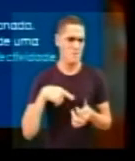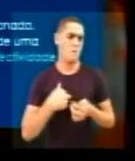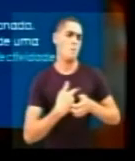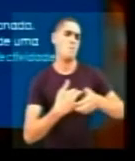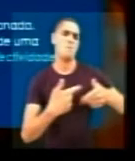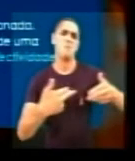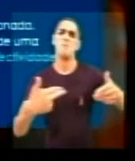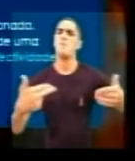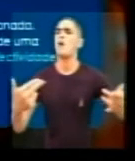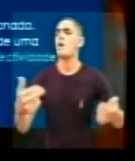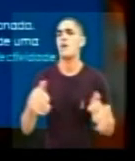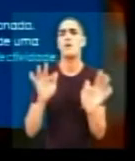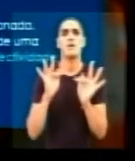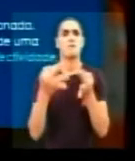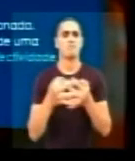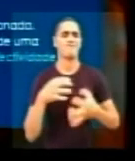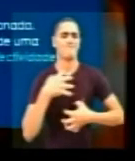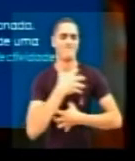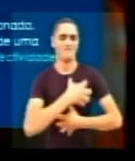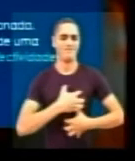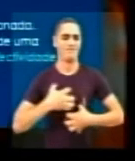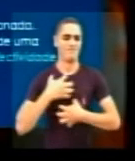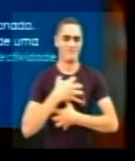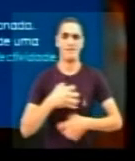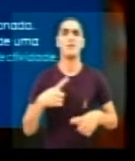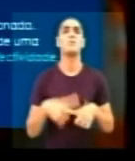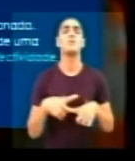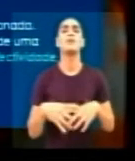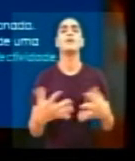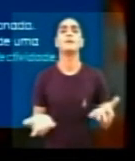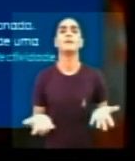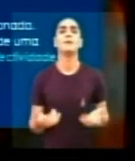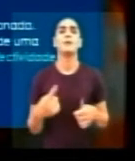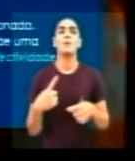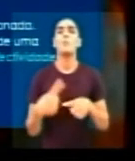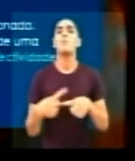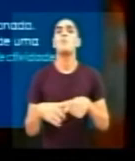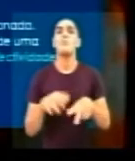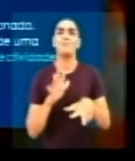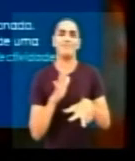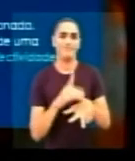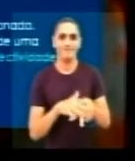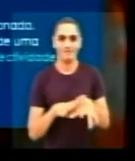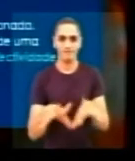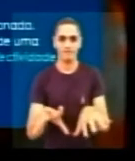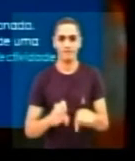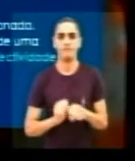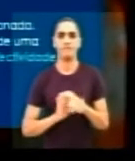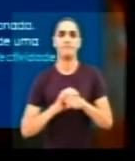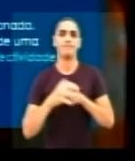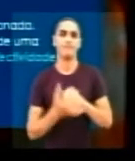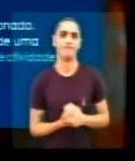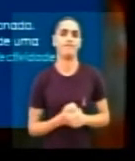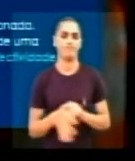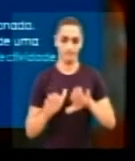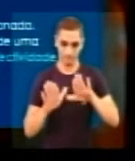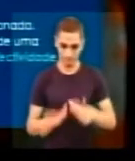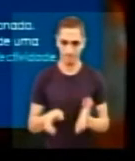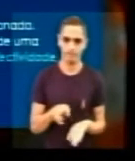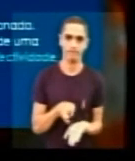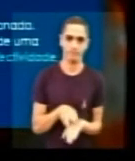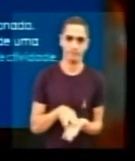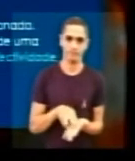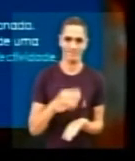angustiadas. Por quê? Porque o paciente teve Covid, ficou